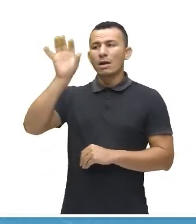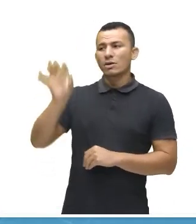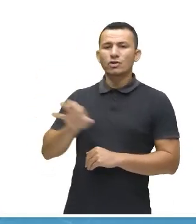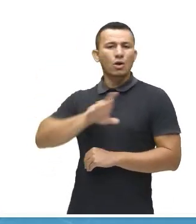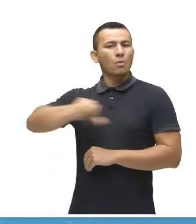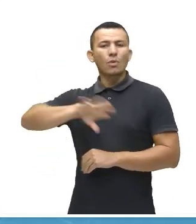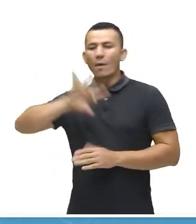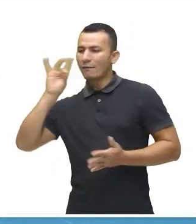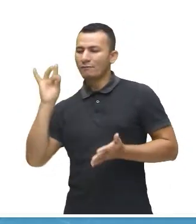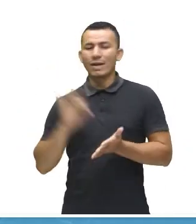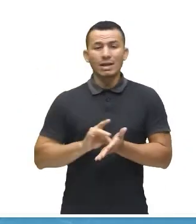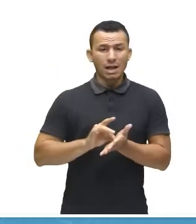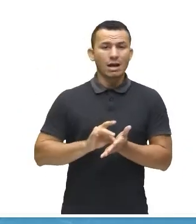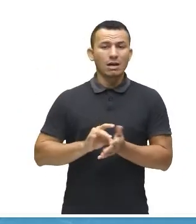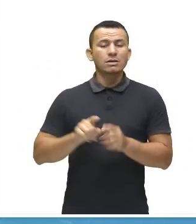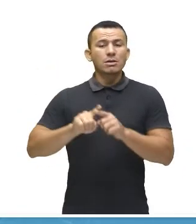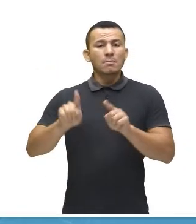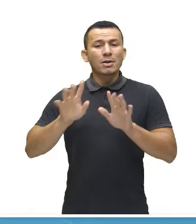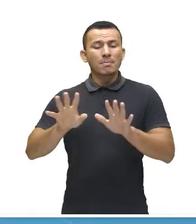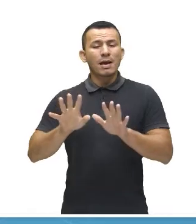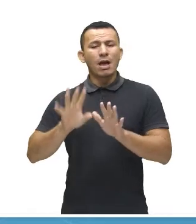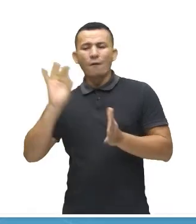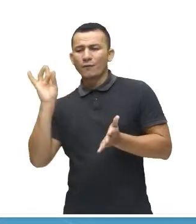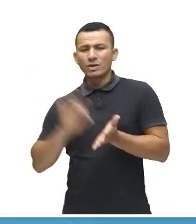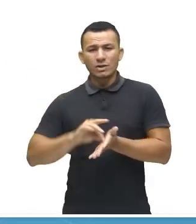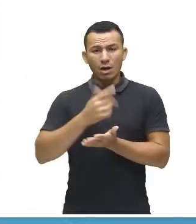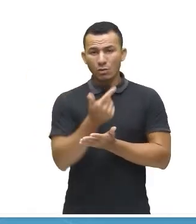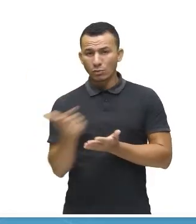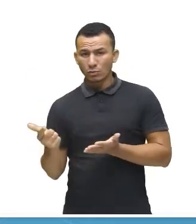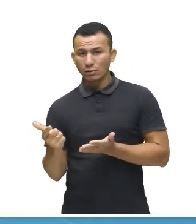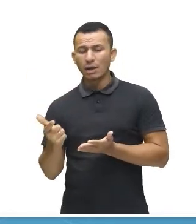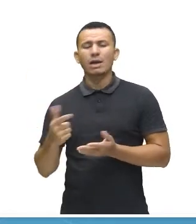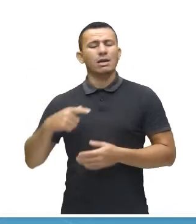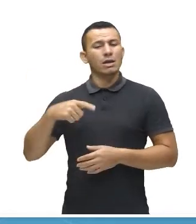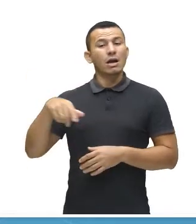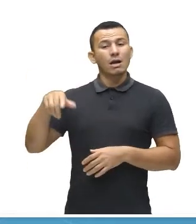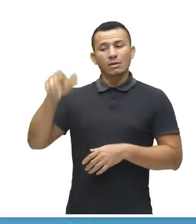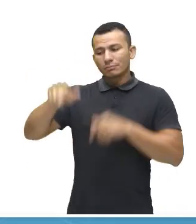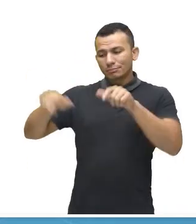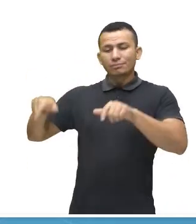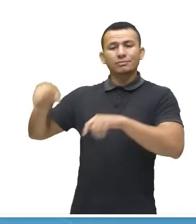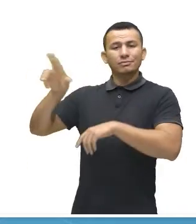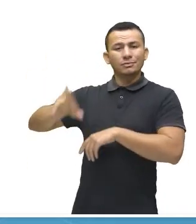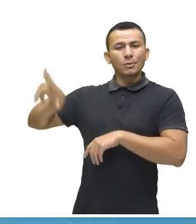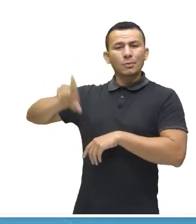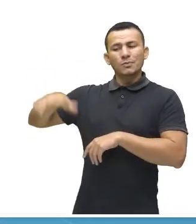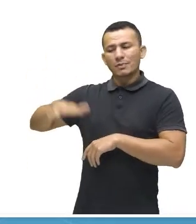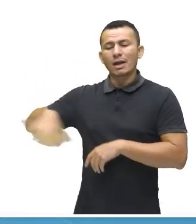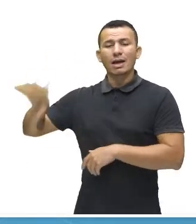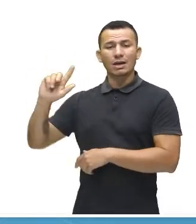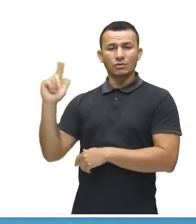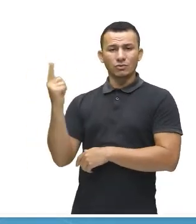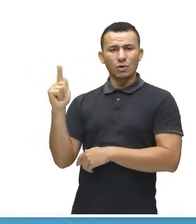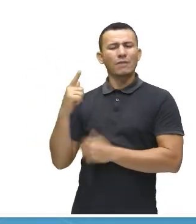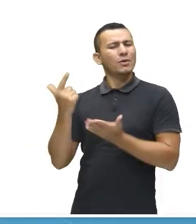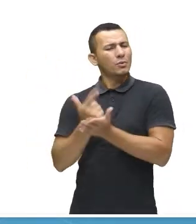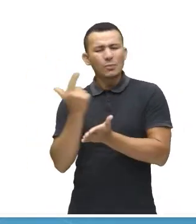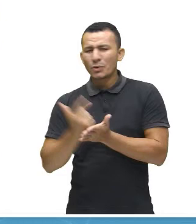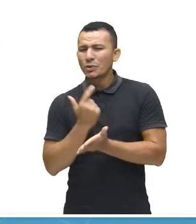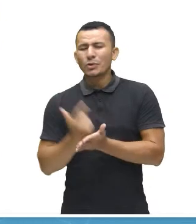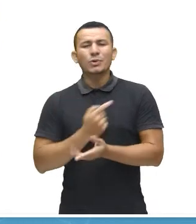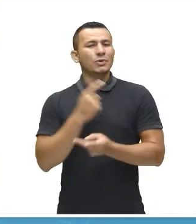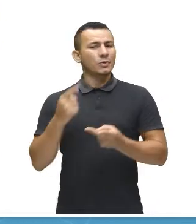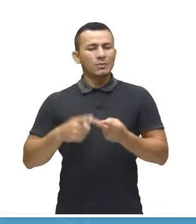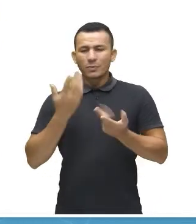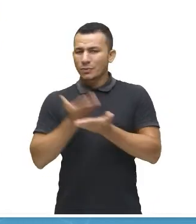Só que essa regionalização não oficial é muito utilizada na geografia, nos livros didáticos,